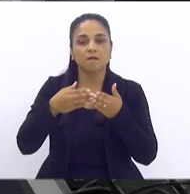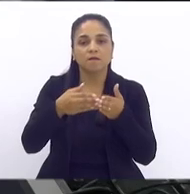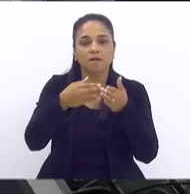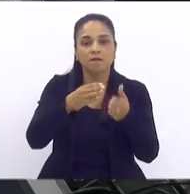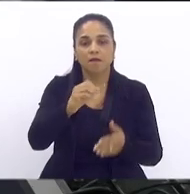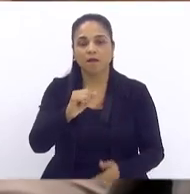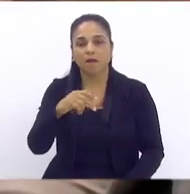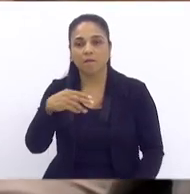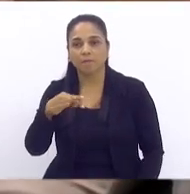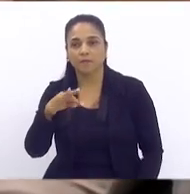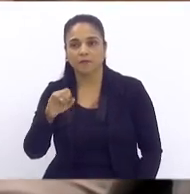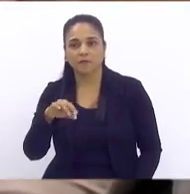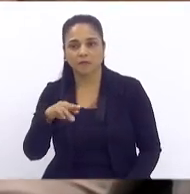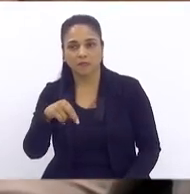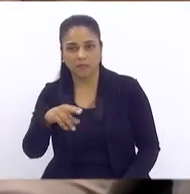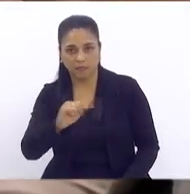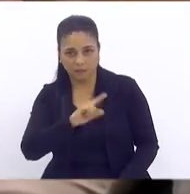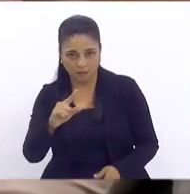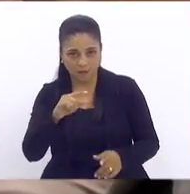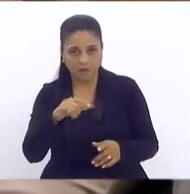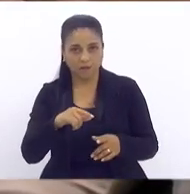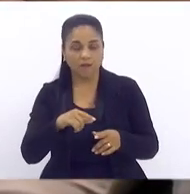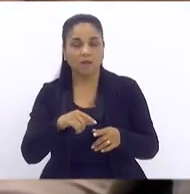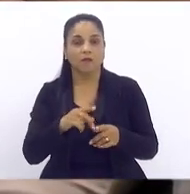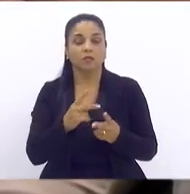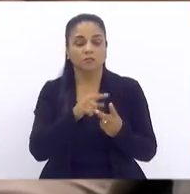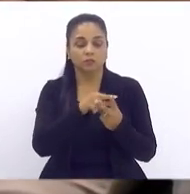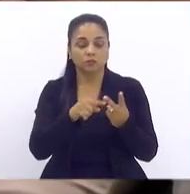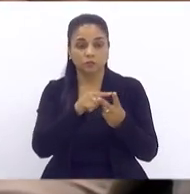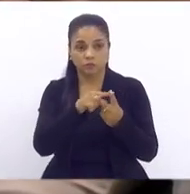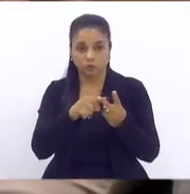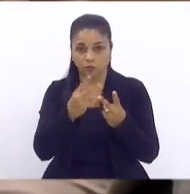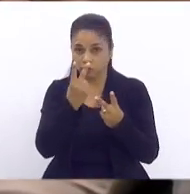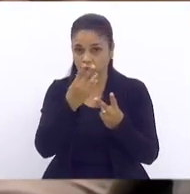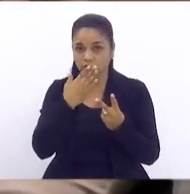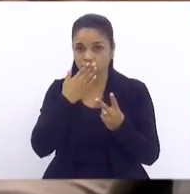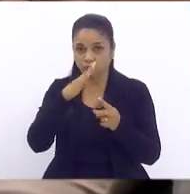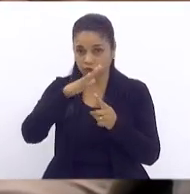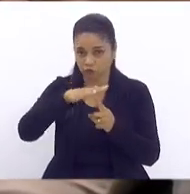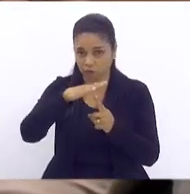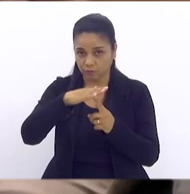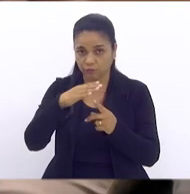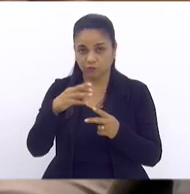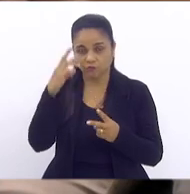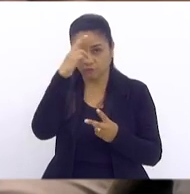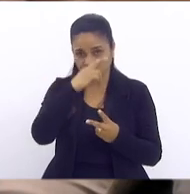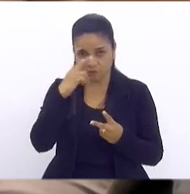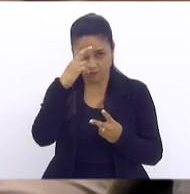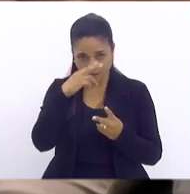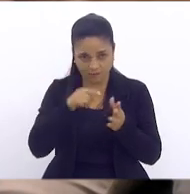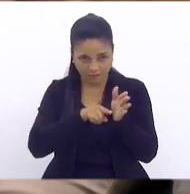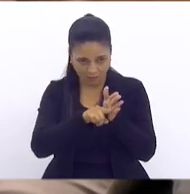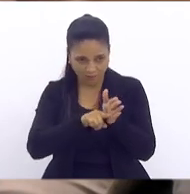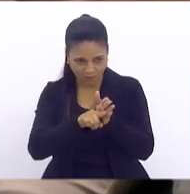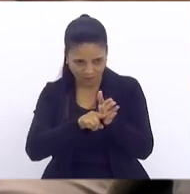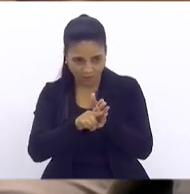tribunal? Não é. Basicamente, a capitania tem dois tipos de fiscalização. Vamos usar essa expressão